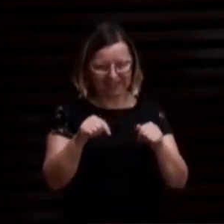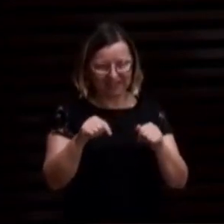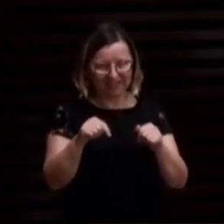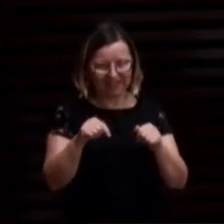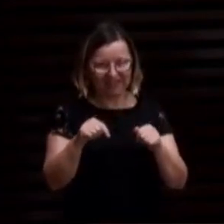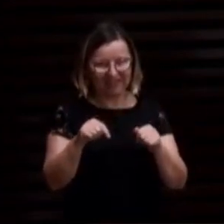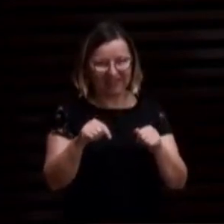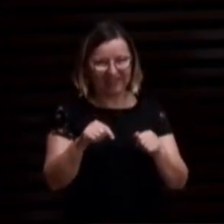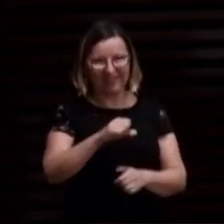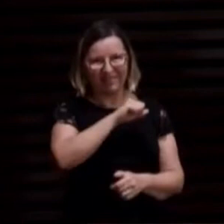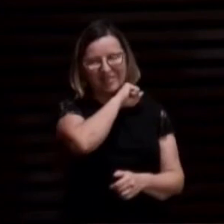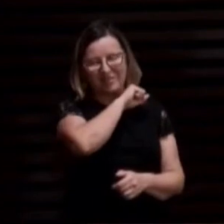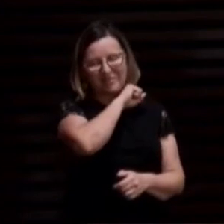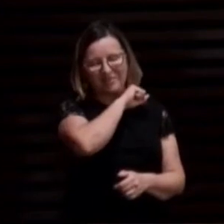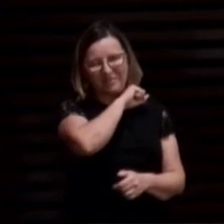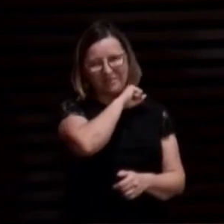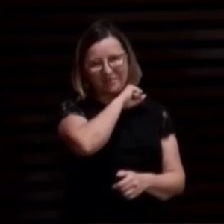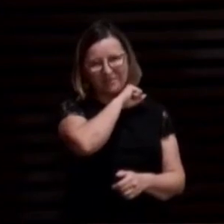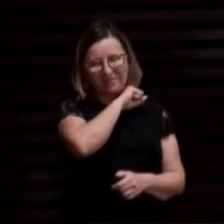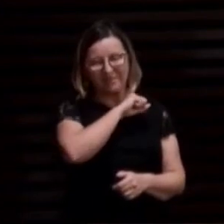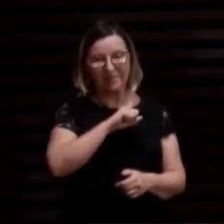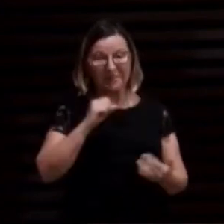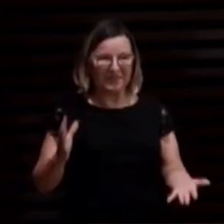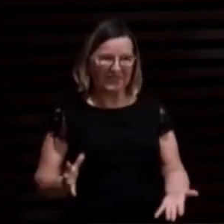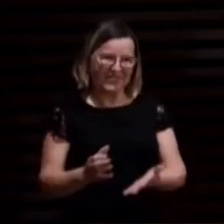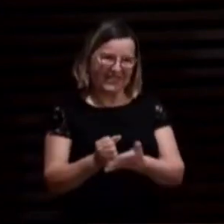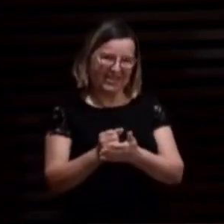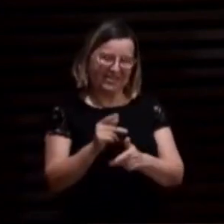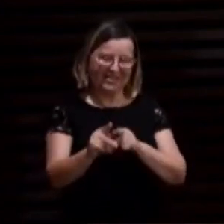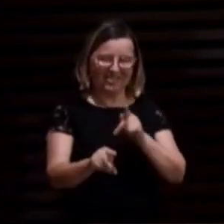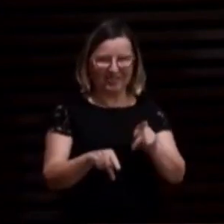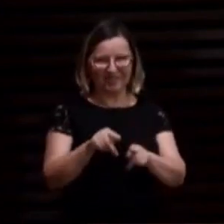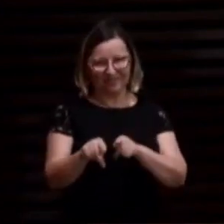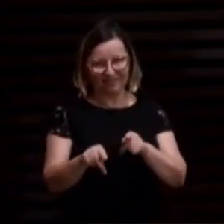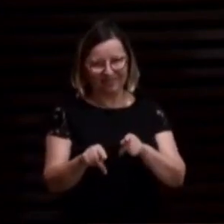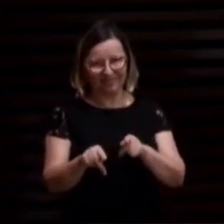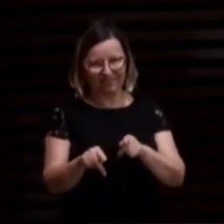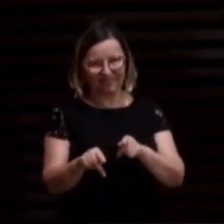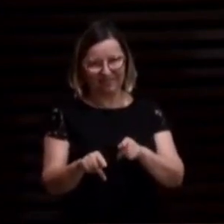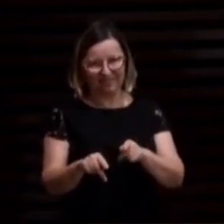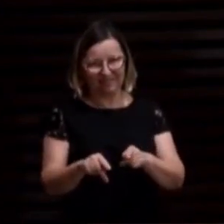realizar, que é salvar gente de si mesmo.